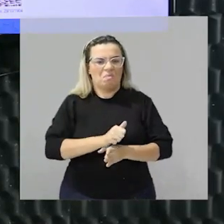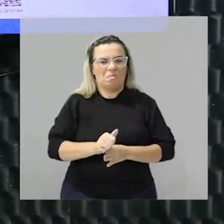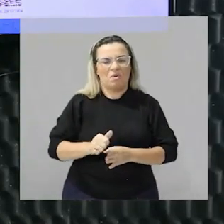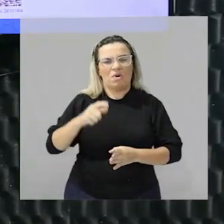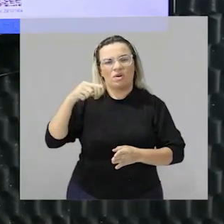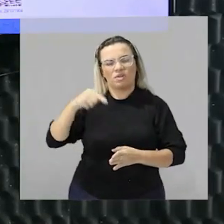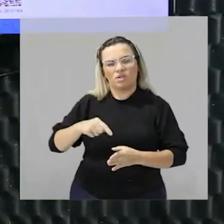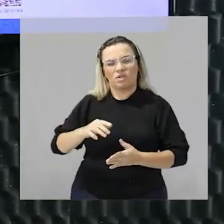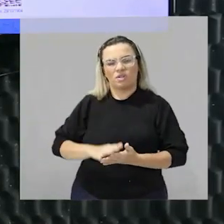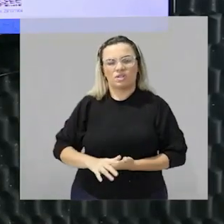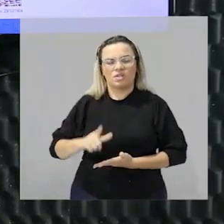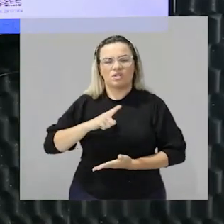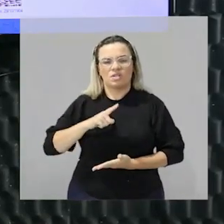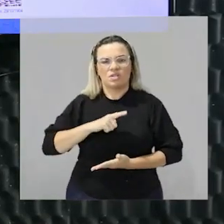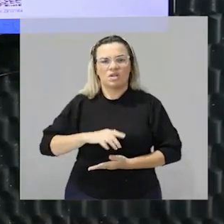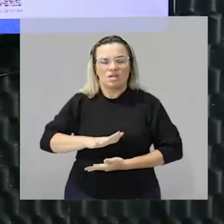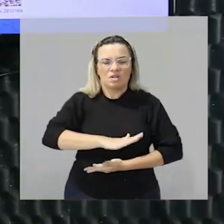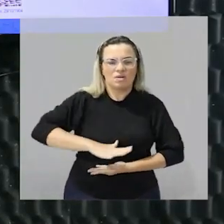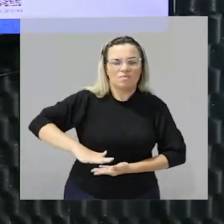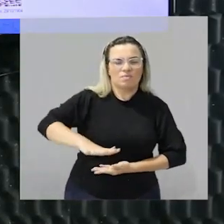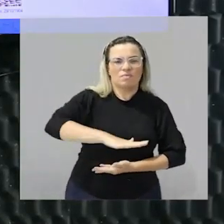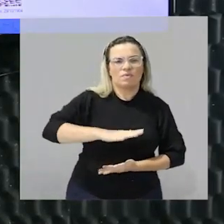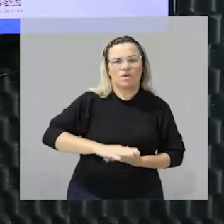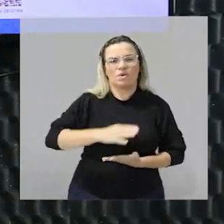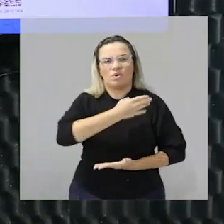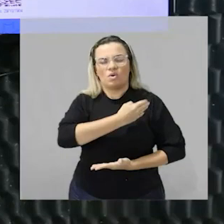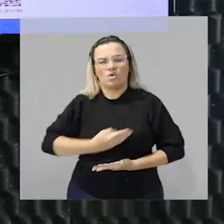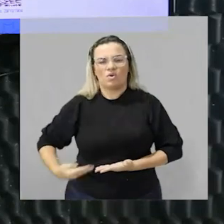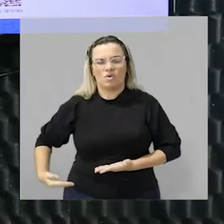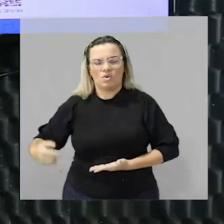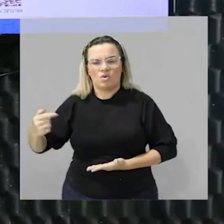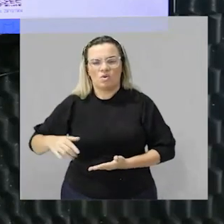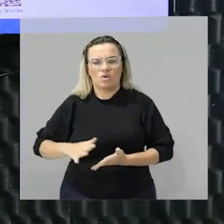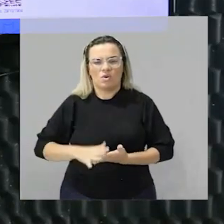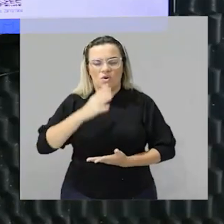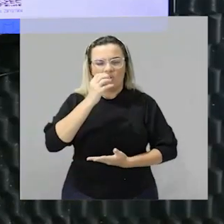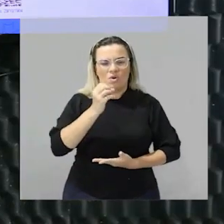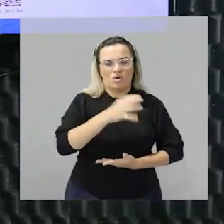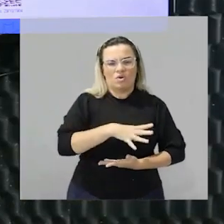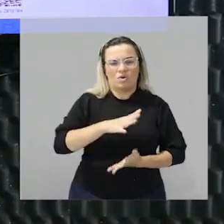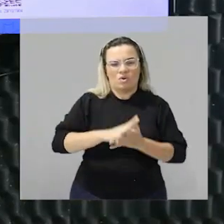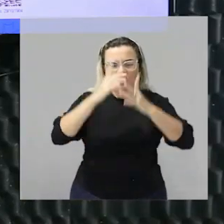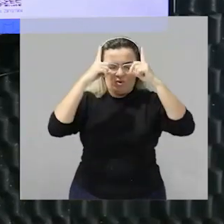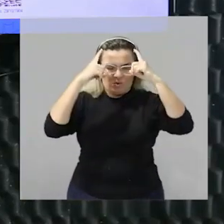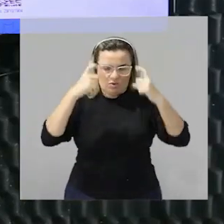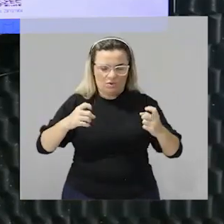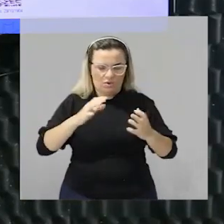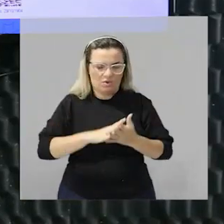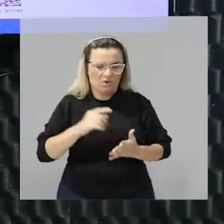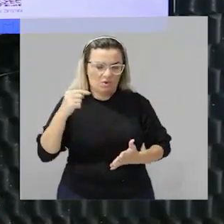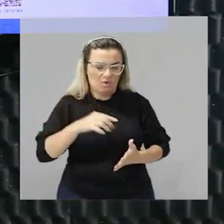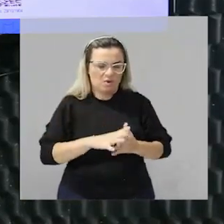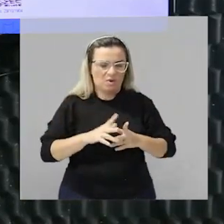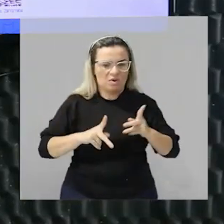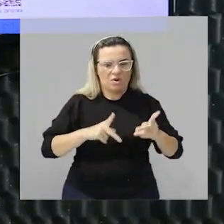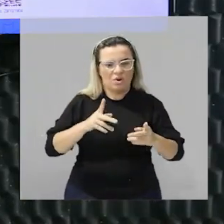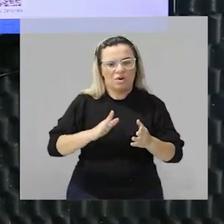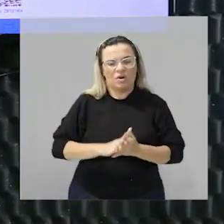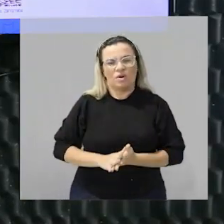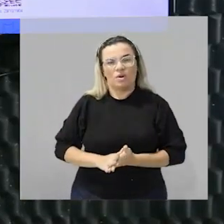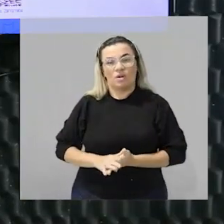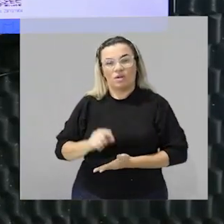que vão estar presentes. Apesar do governo ter reprimido violentamente, essa população, inclusive, ela montou